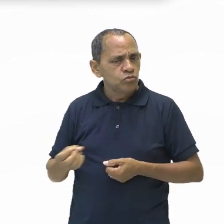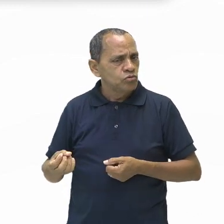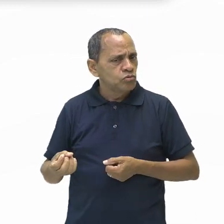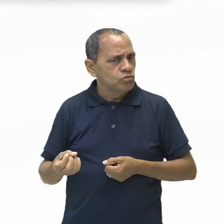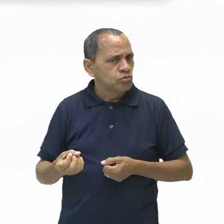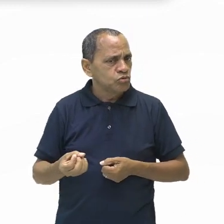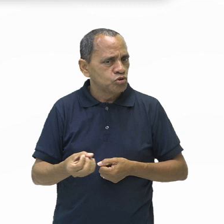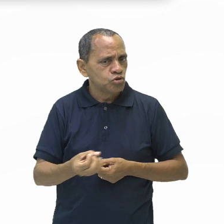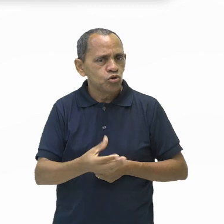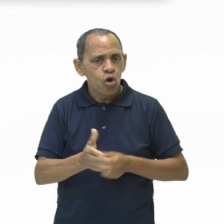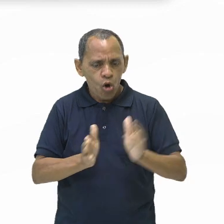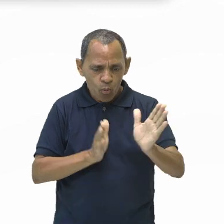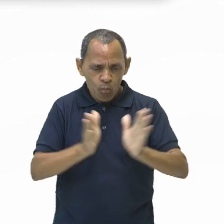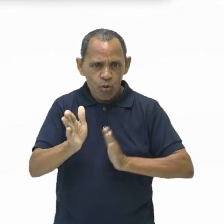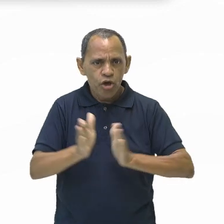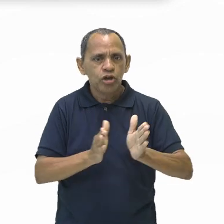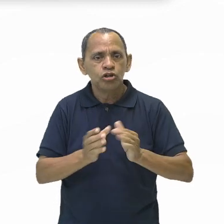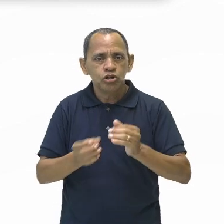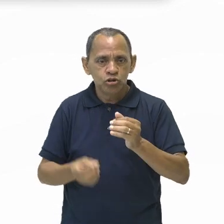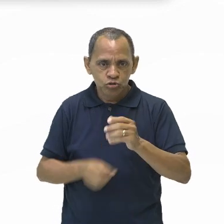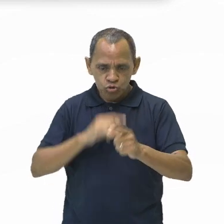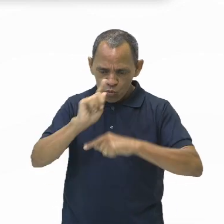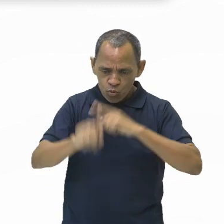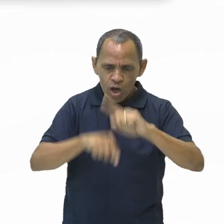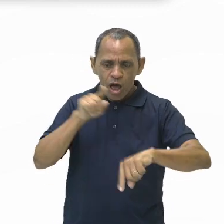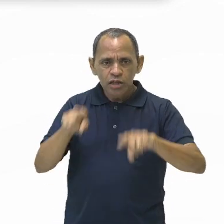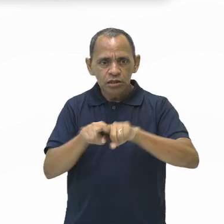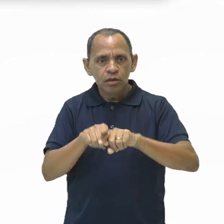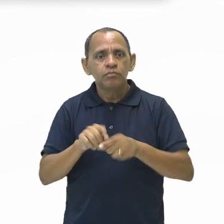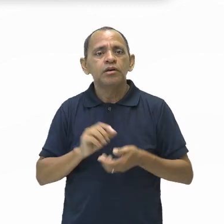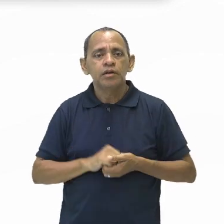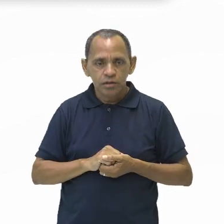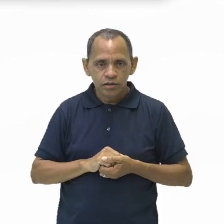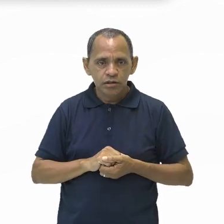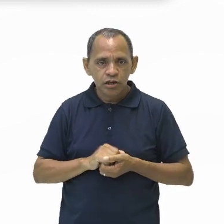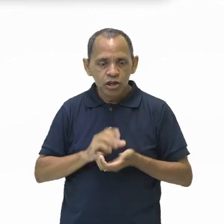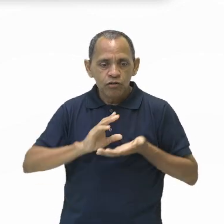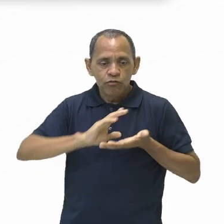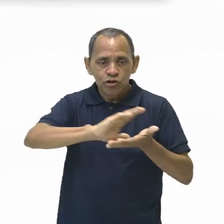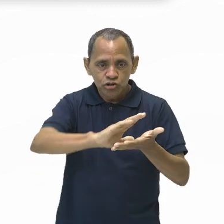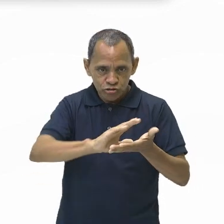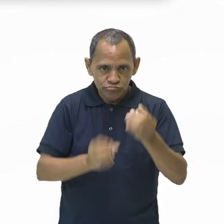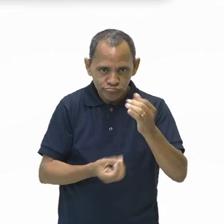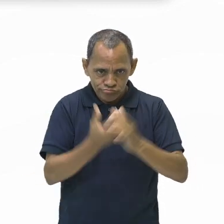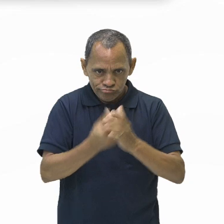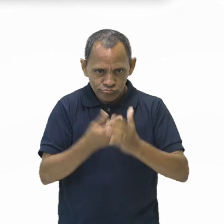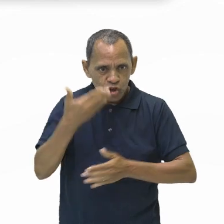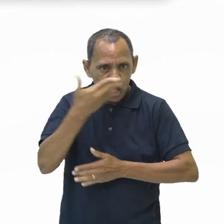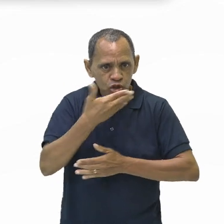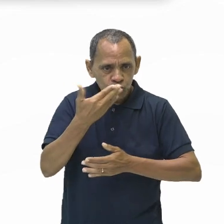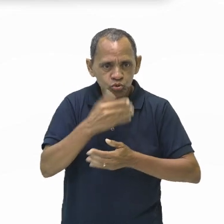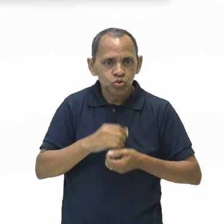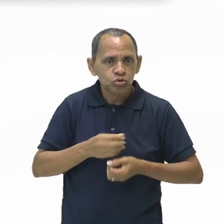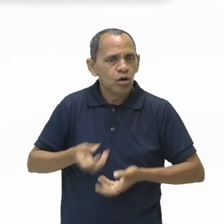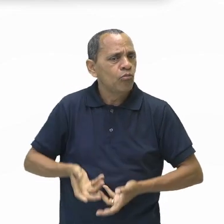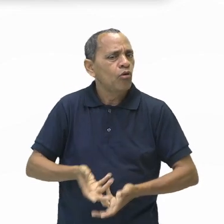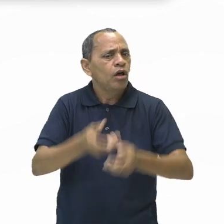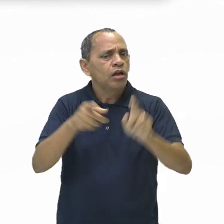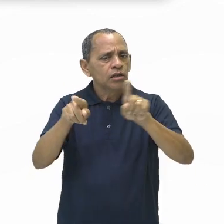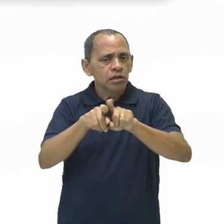Nassau modernizou o Recife, investindo na produção de açúcar e promovendo a